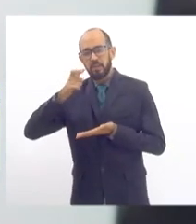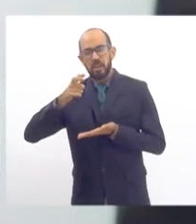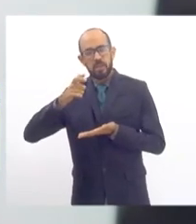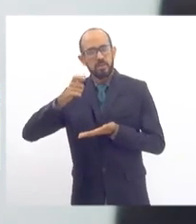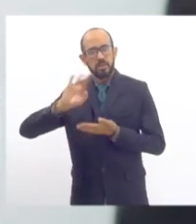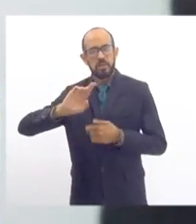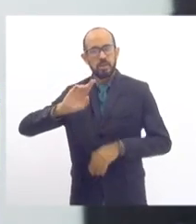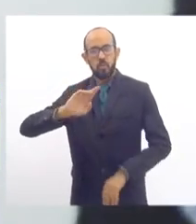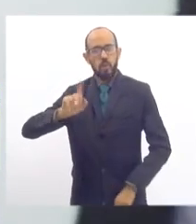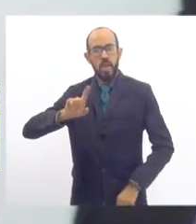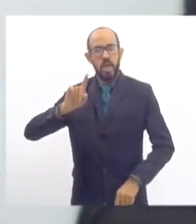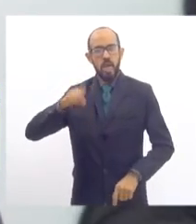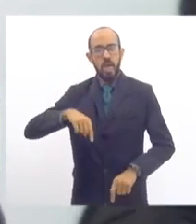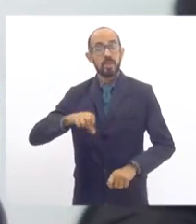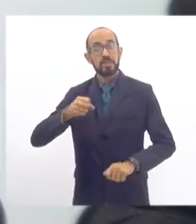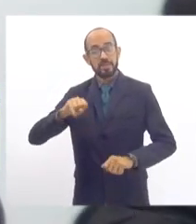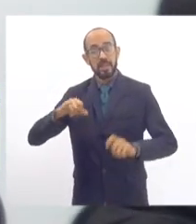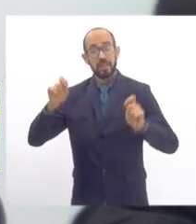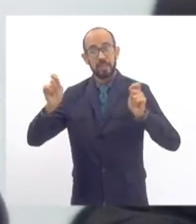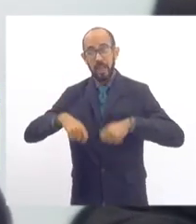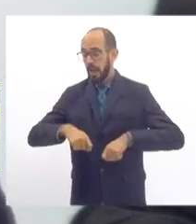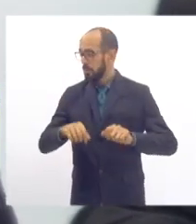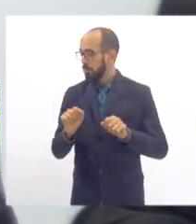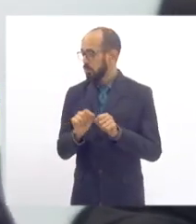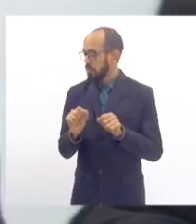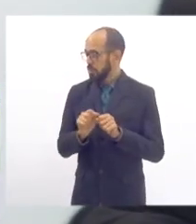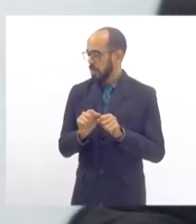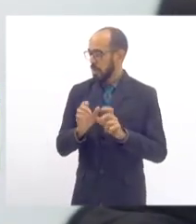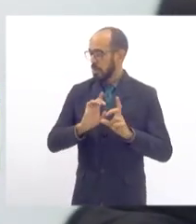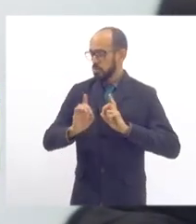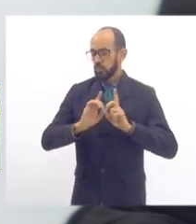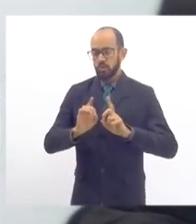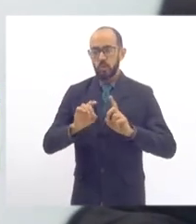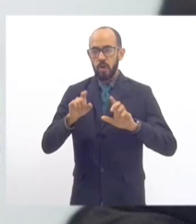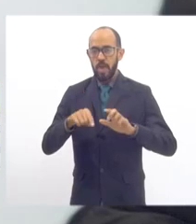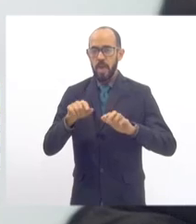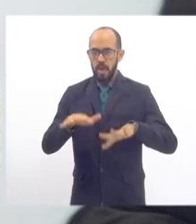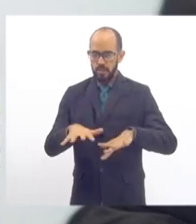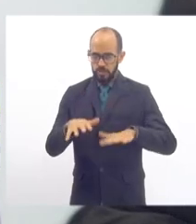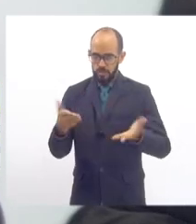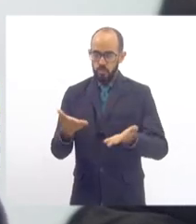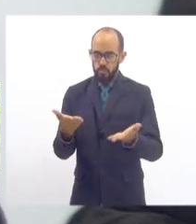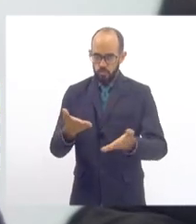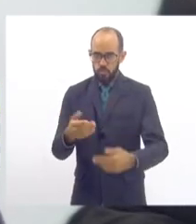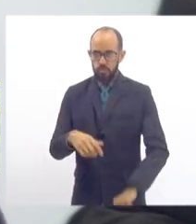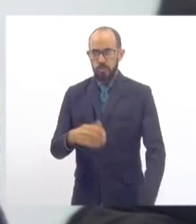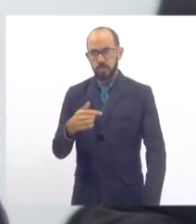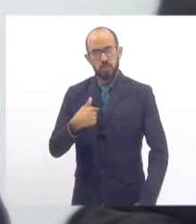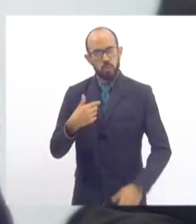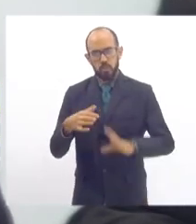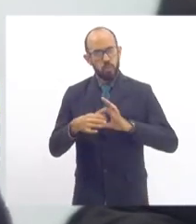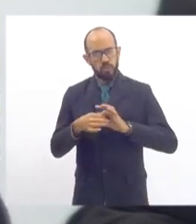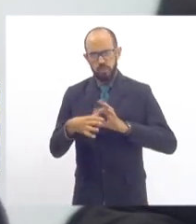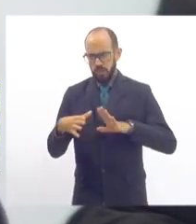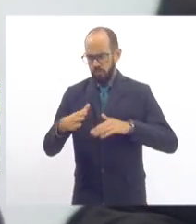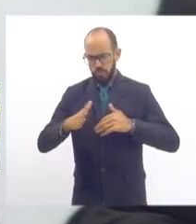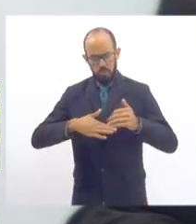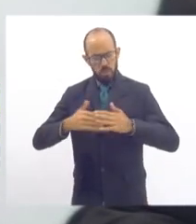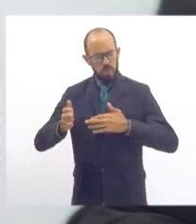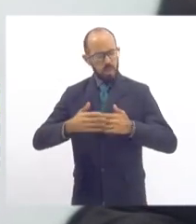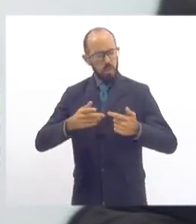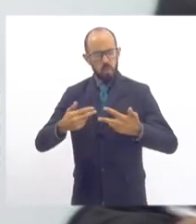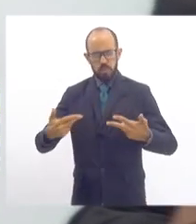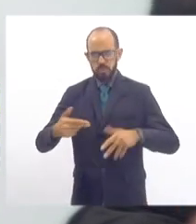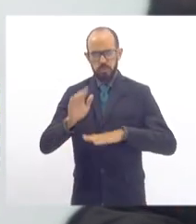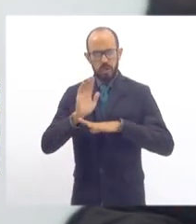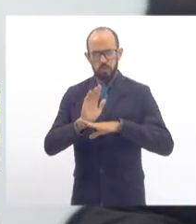questão de poder. Então, a discussão hoje eu acho que é mais nesse nível, mas eu quero me colocar à disposição no que eu puder fazer para poder